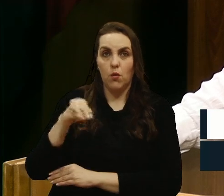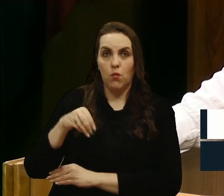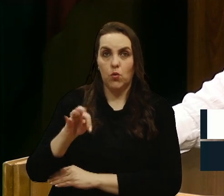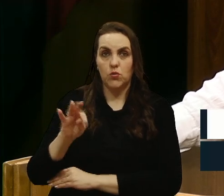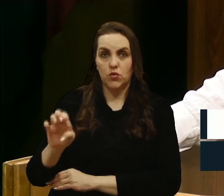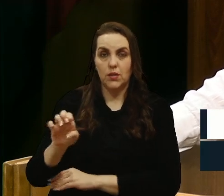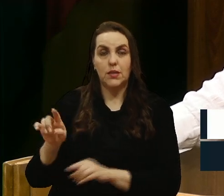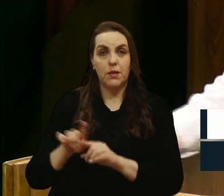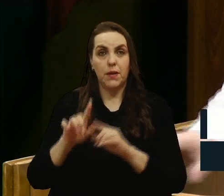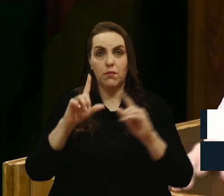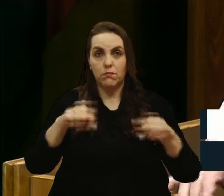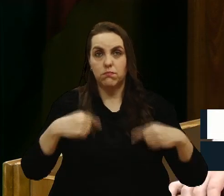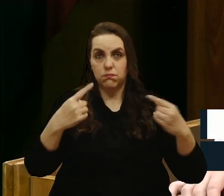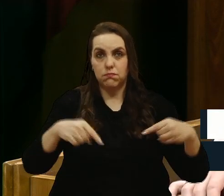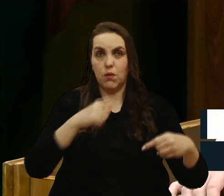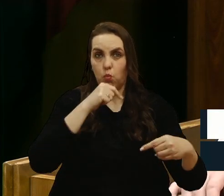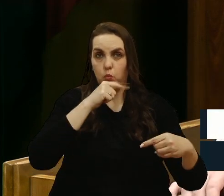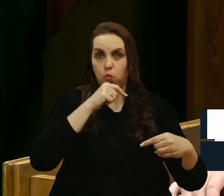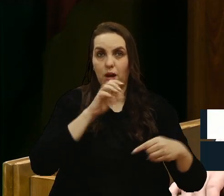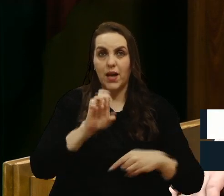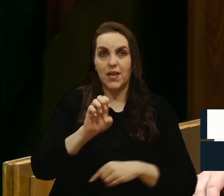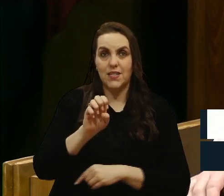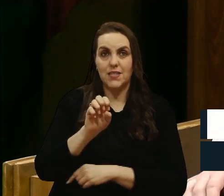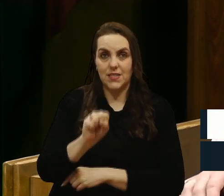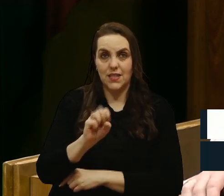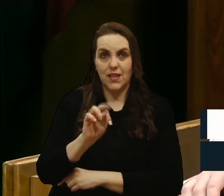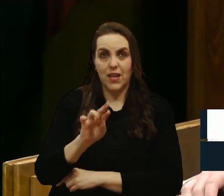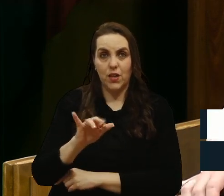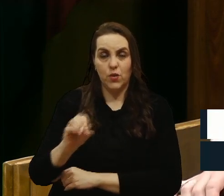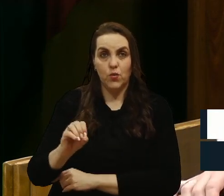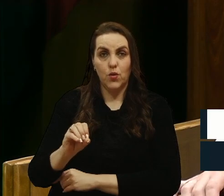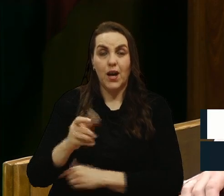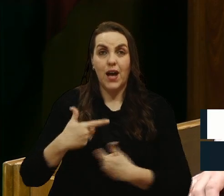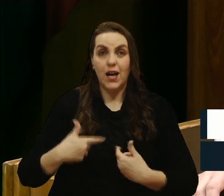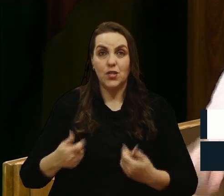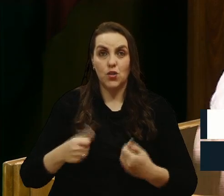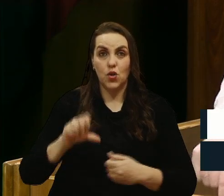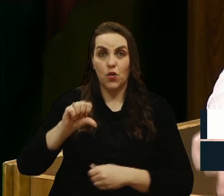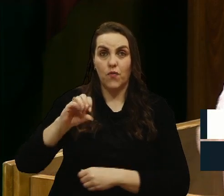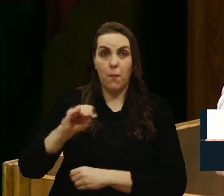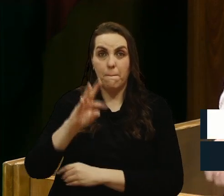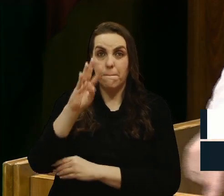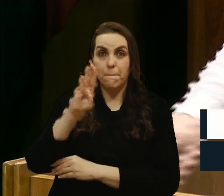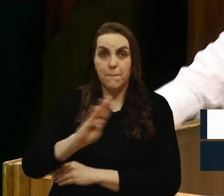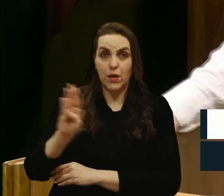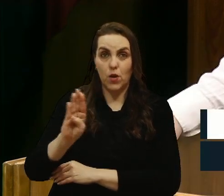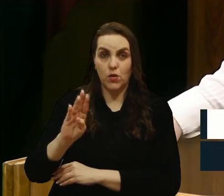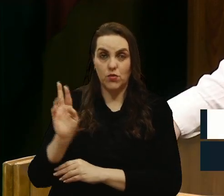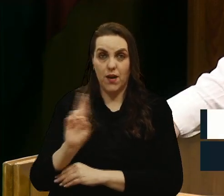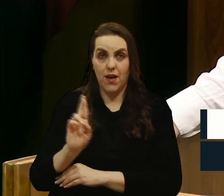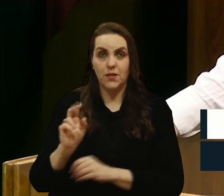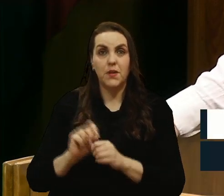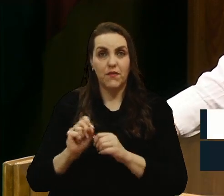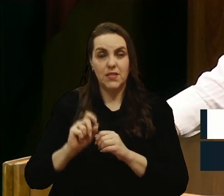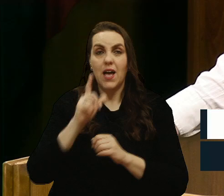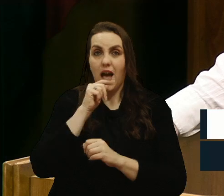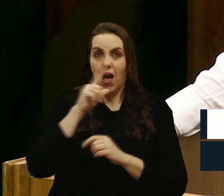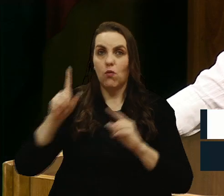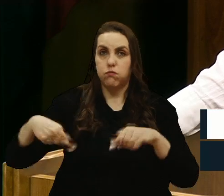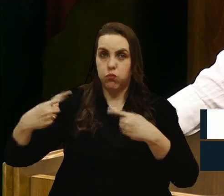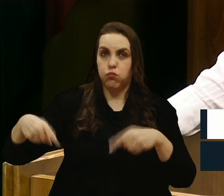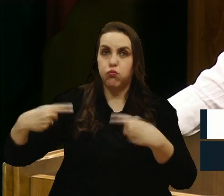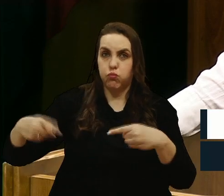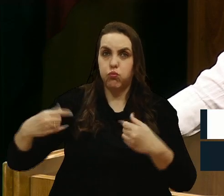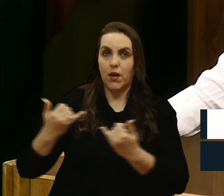a hidrelétrica de Estreito. Gastou 90 bilhões de reais, vereador Lucas, para fazer a hidrelétrica.